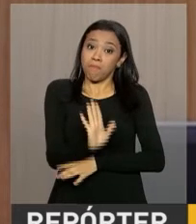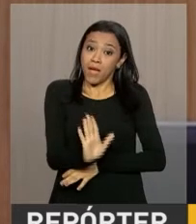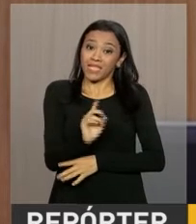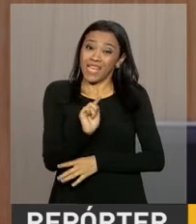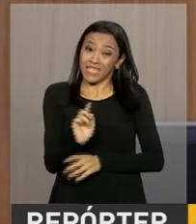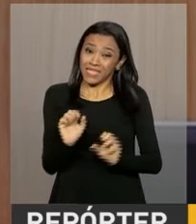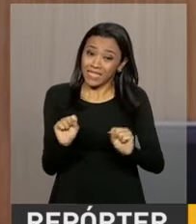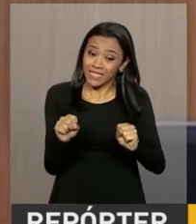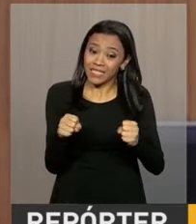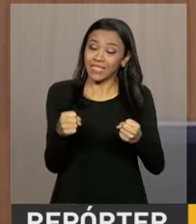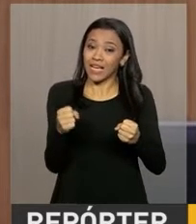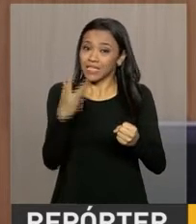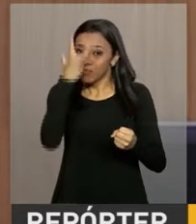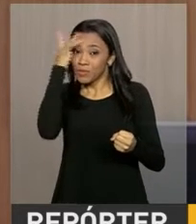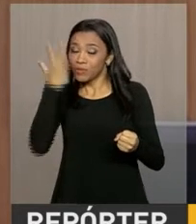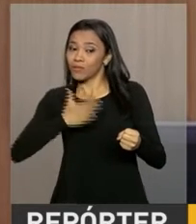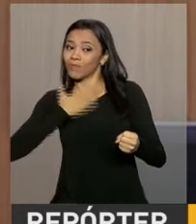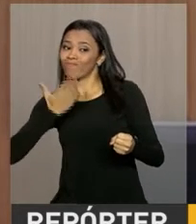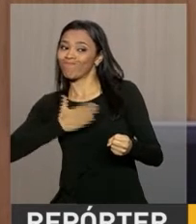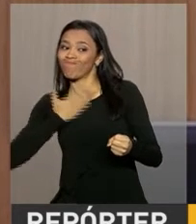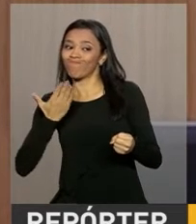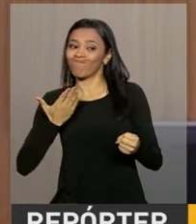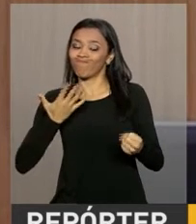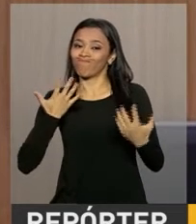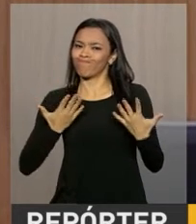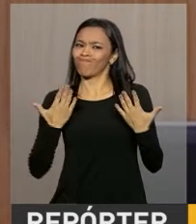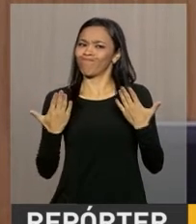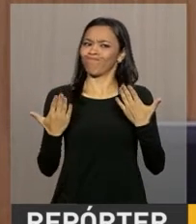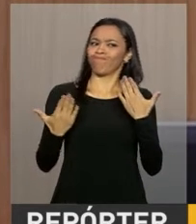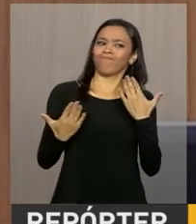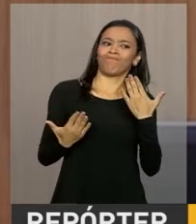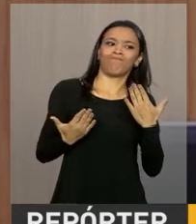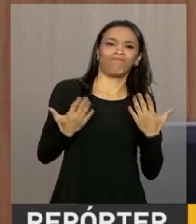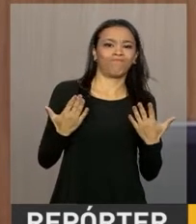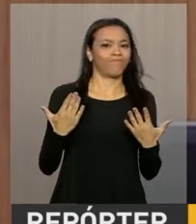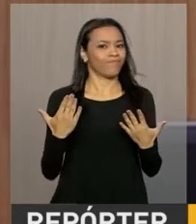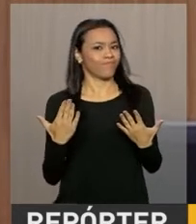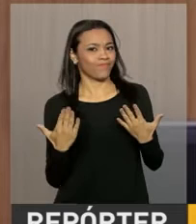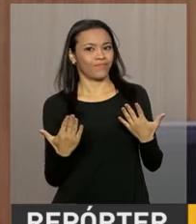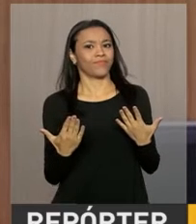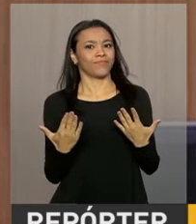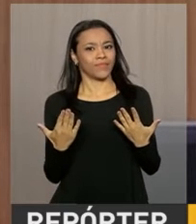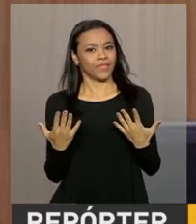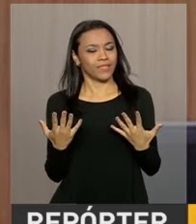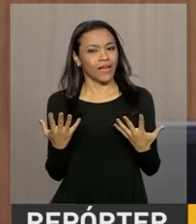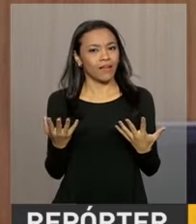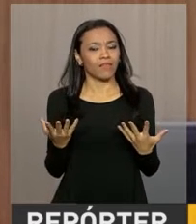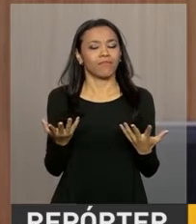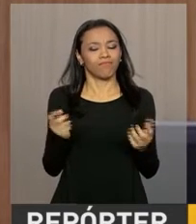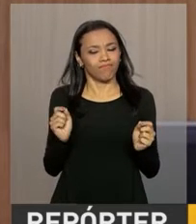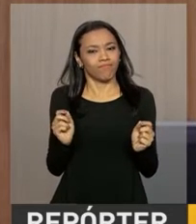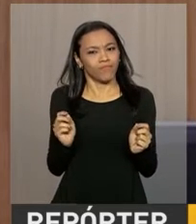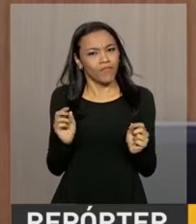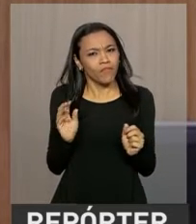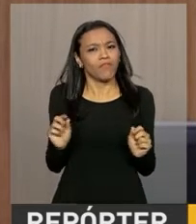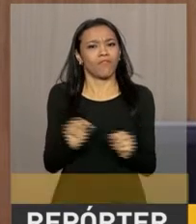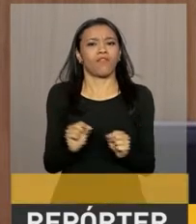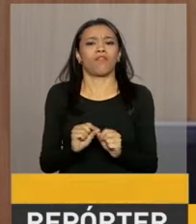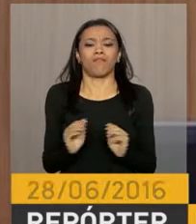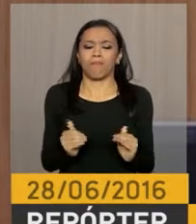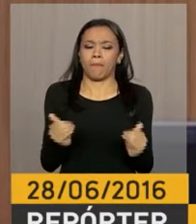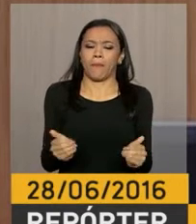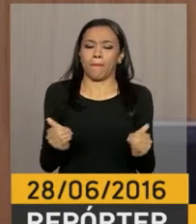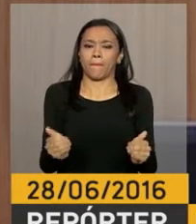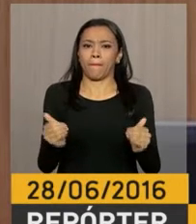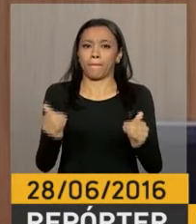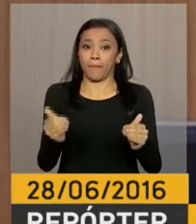nas expectativas, né? As condições atuais estão por consolidar. Então, a partir